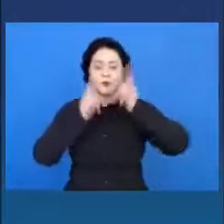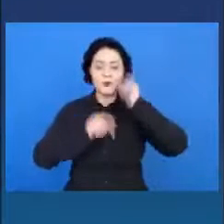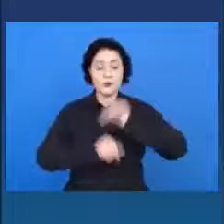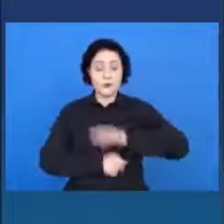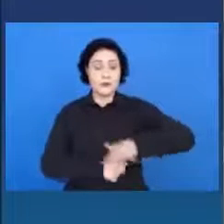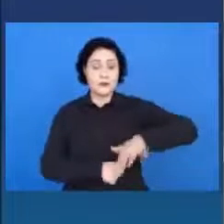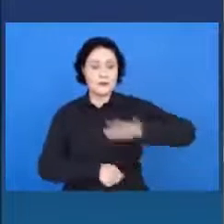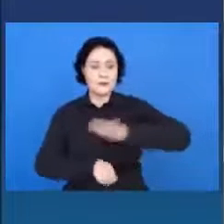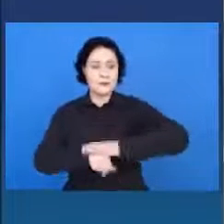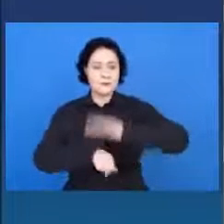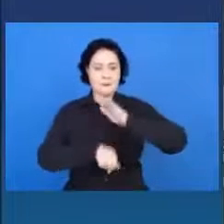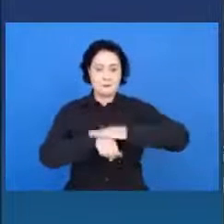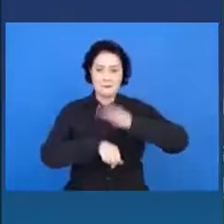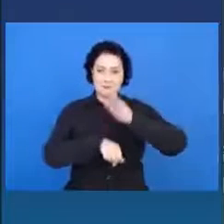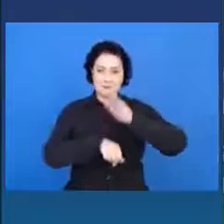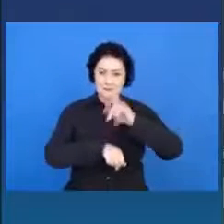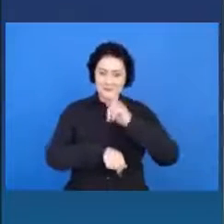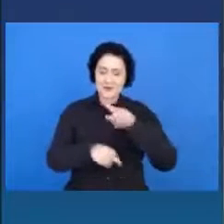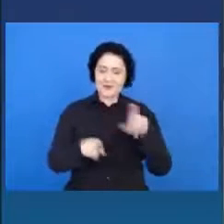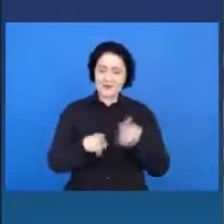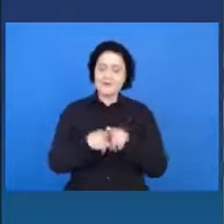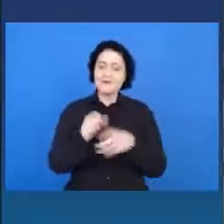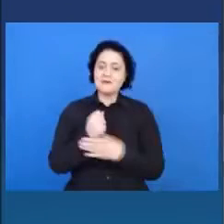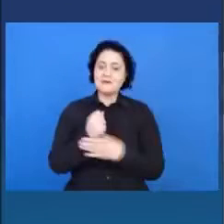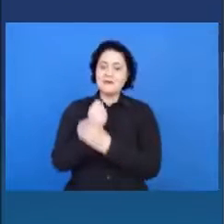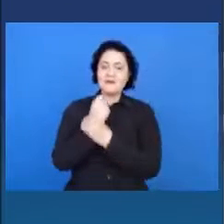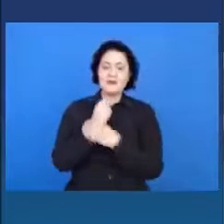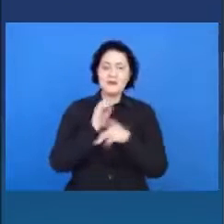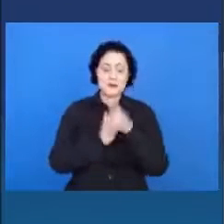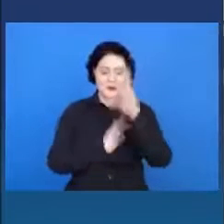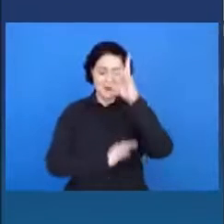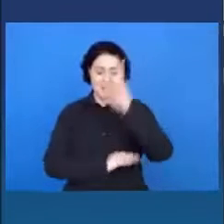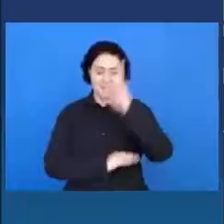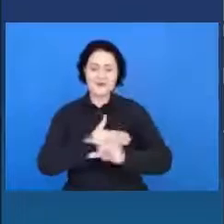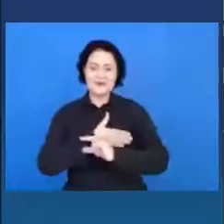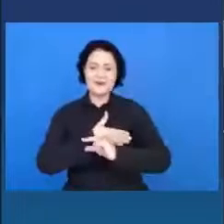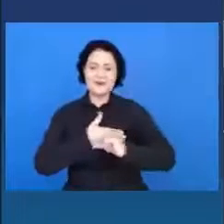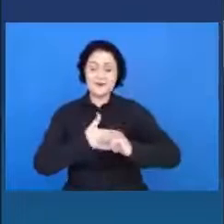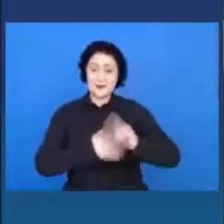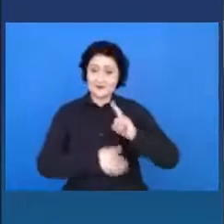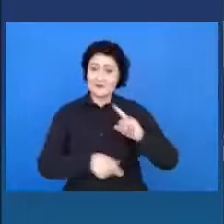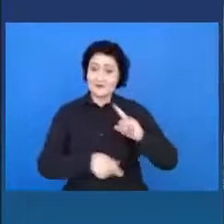mais e mais e tendo assegurados os seus direitos autorais